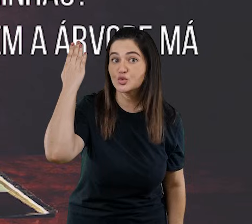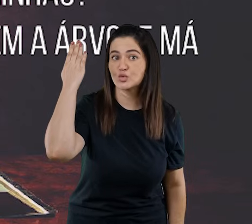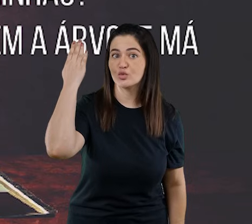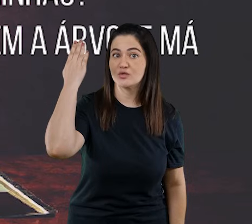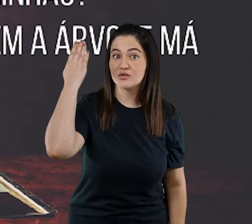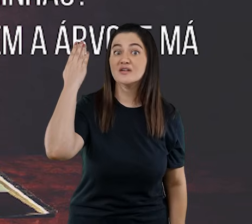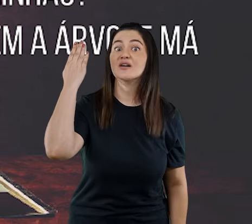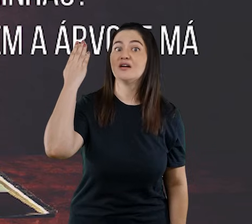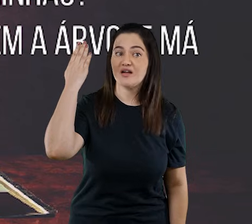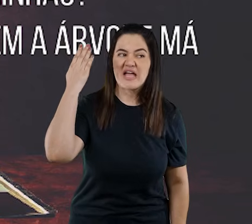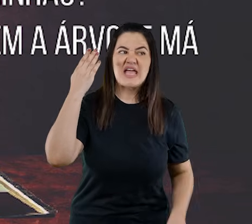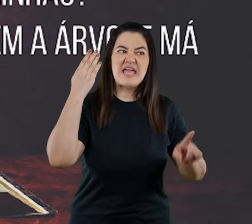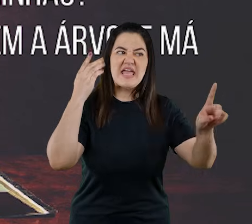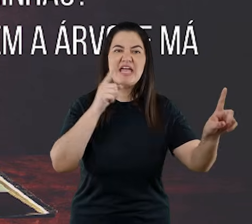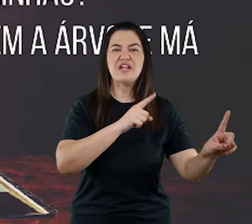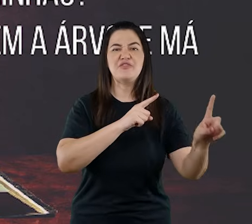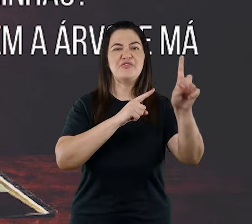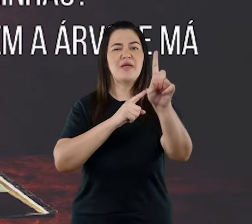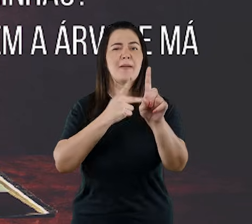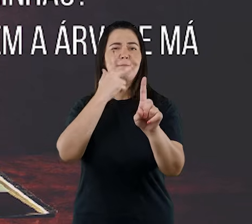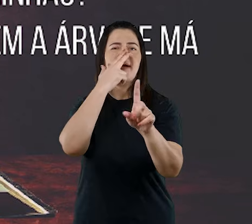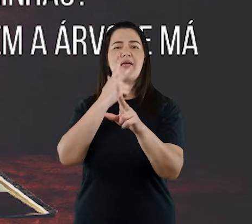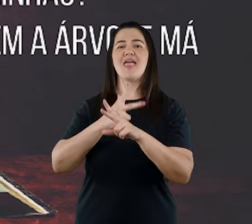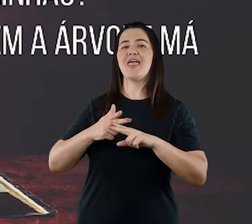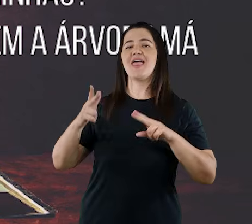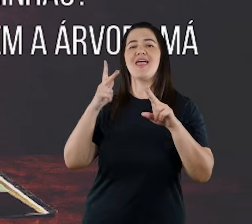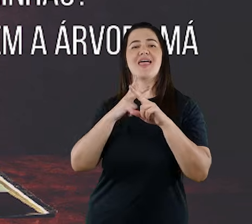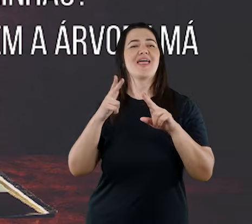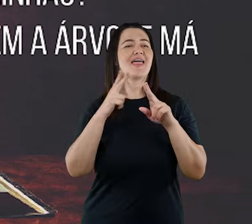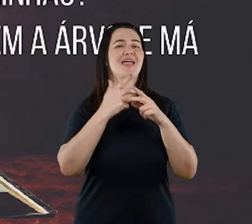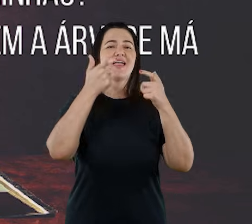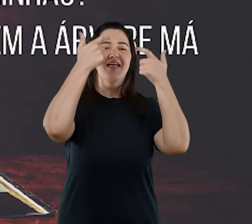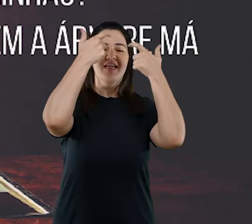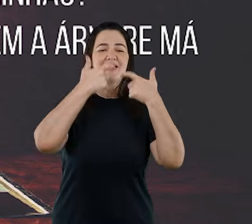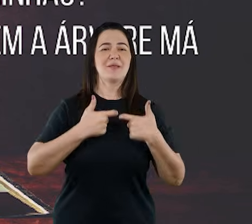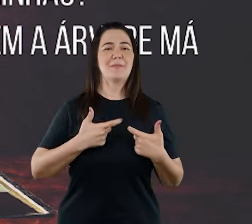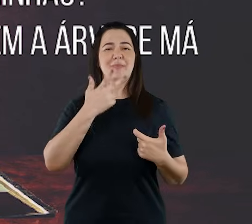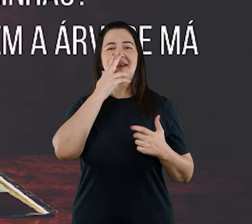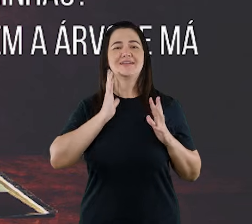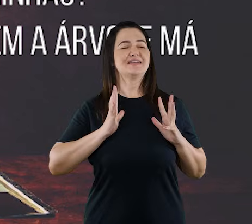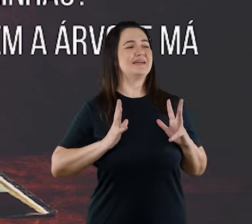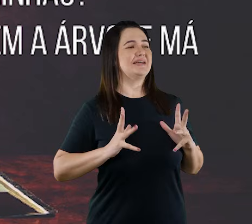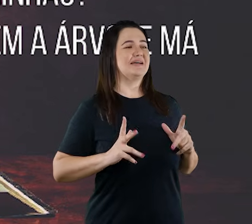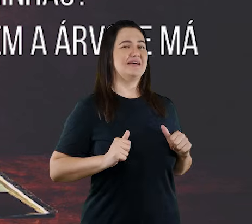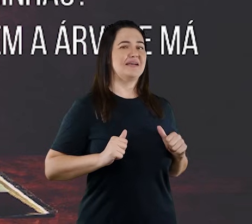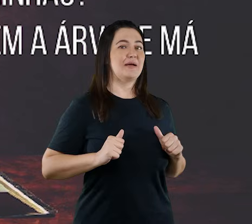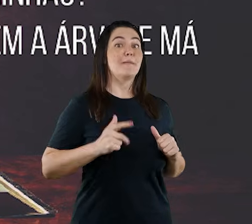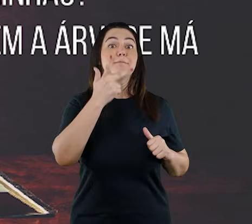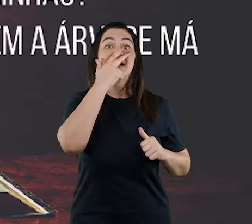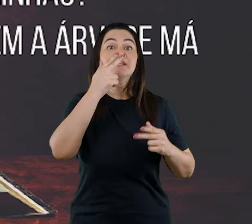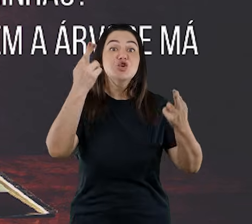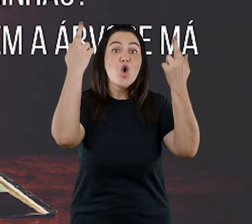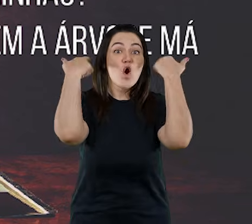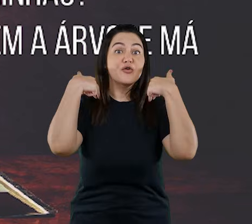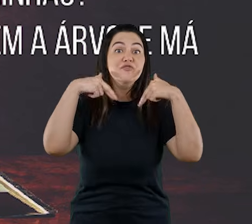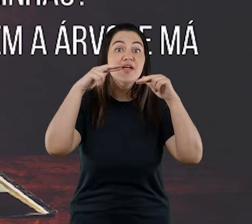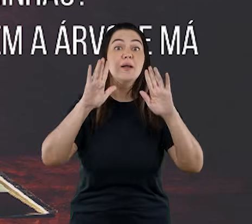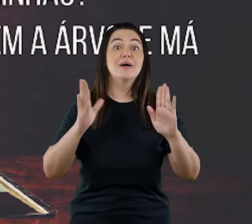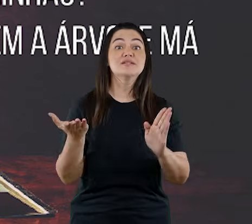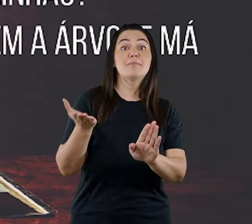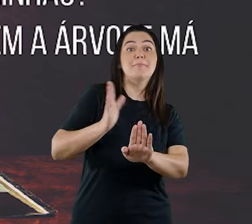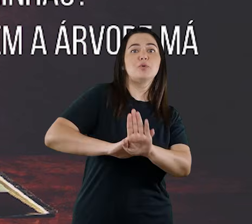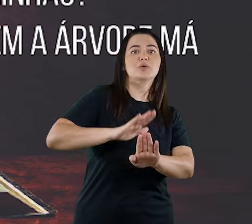Que se apresentam a vocês disfarçados de ovelhas, mas por dentro são lobos vorazes. Pelos seus